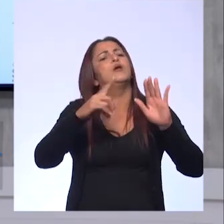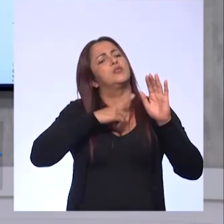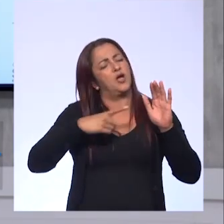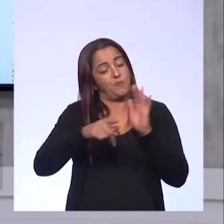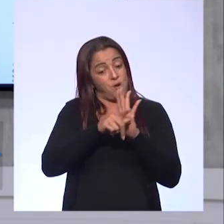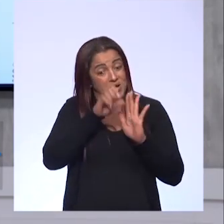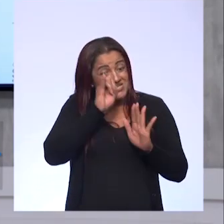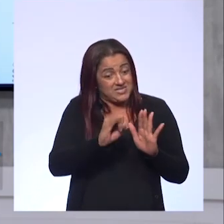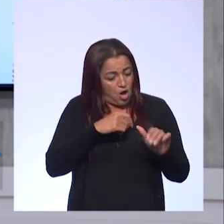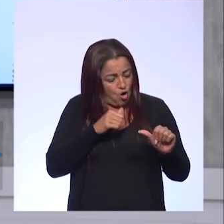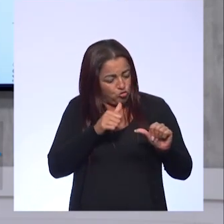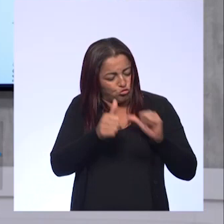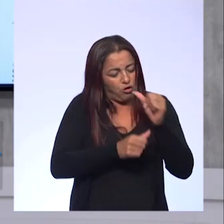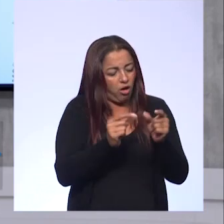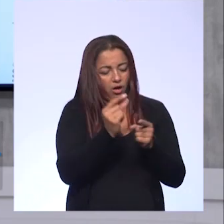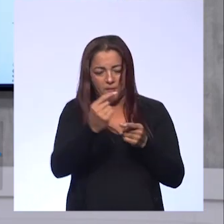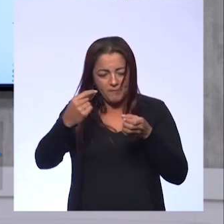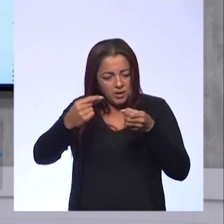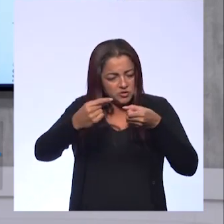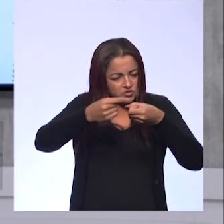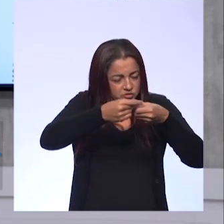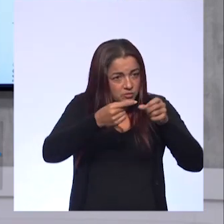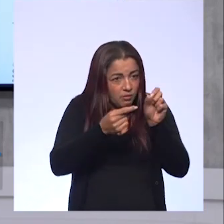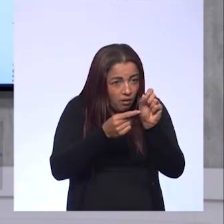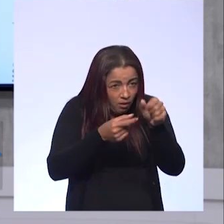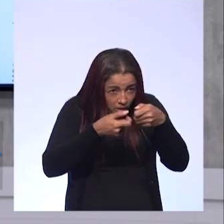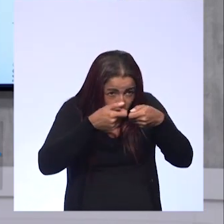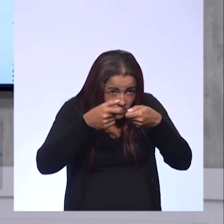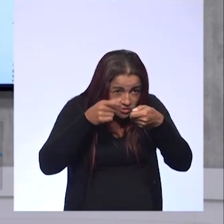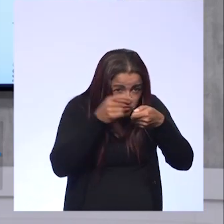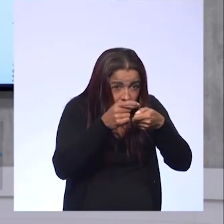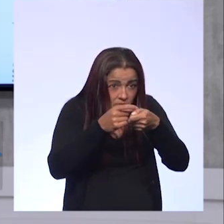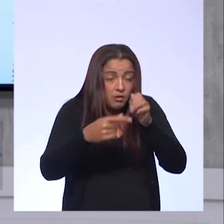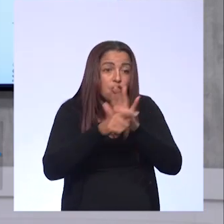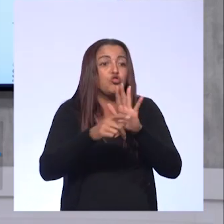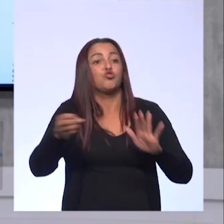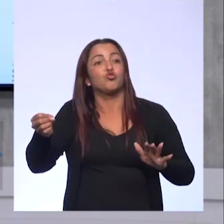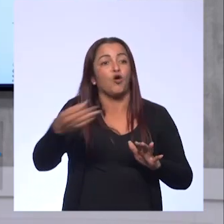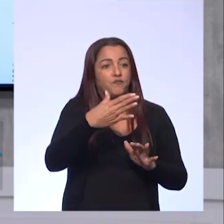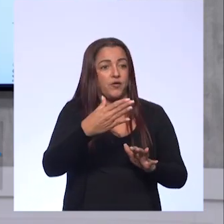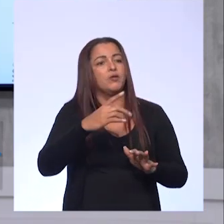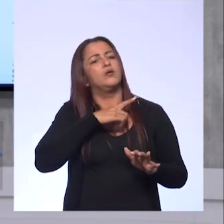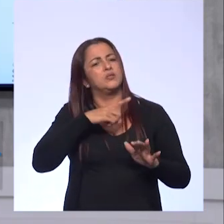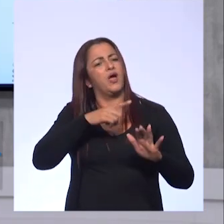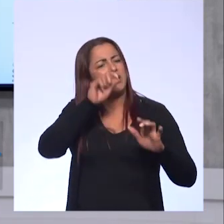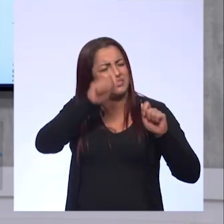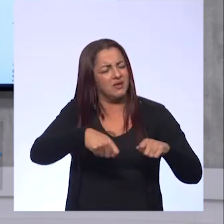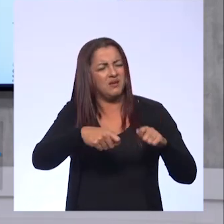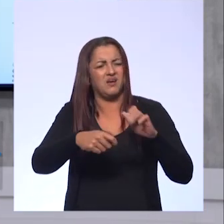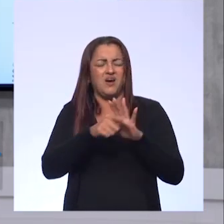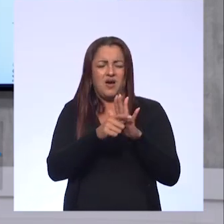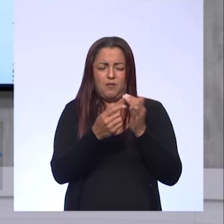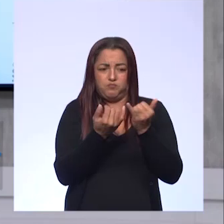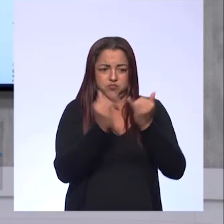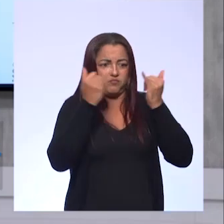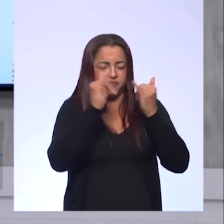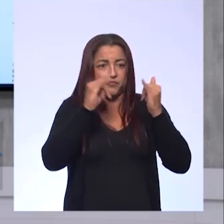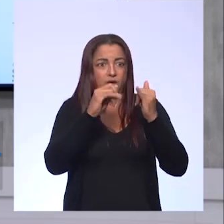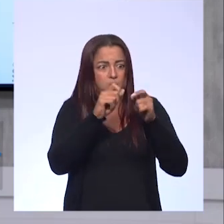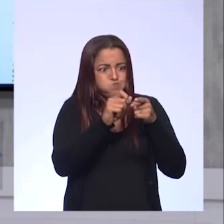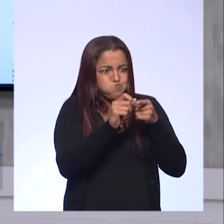se eu vou lá e troquei a pilha coloquei uma pilha nova eu coloquei uma pilha com a energia dela tá